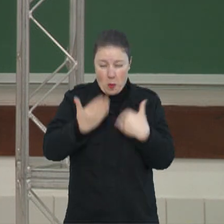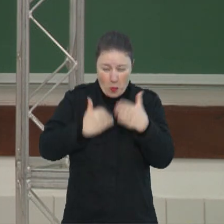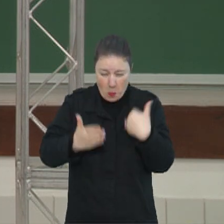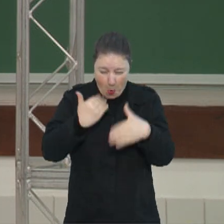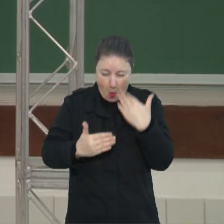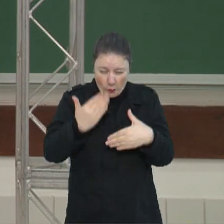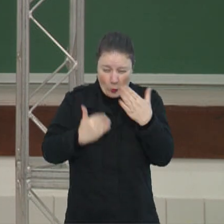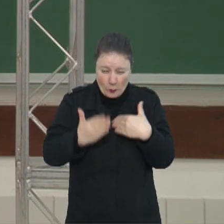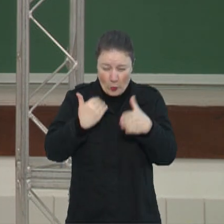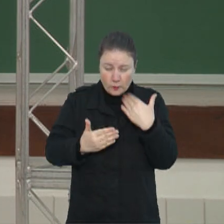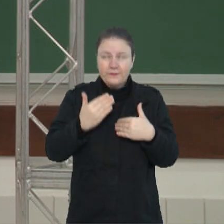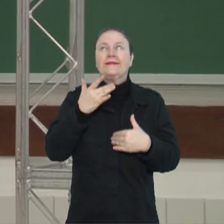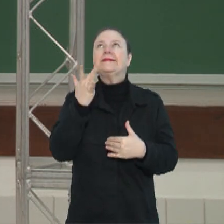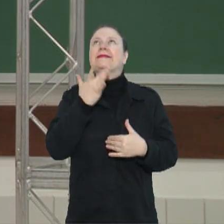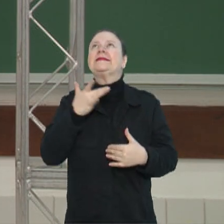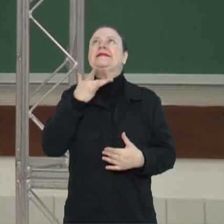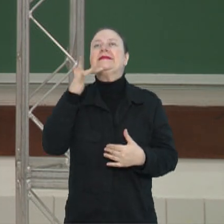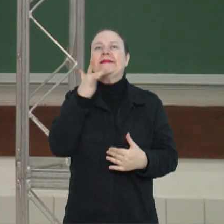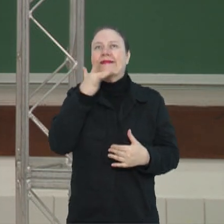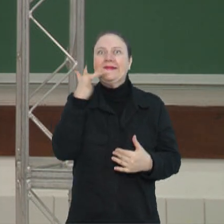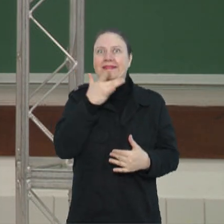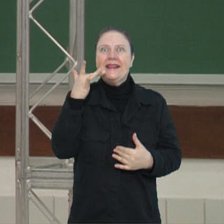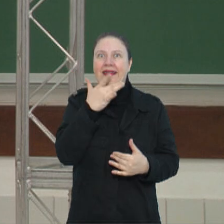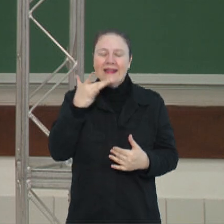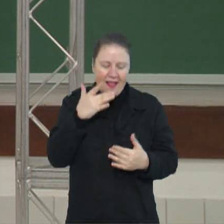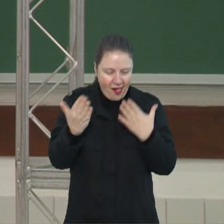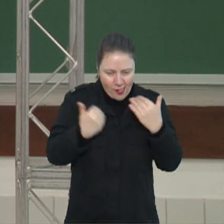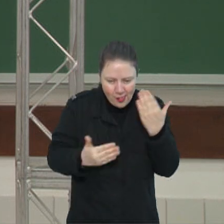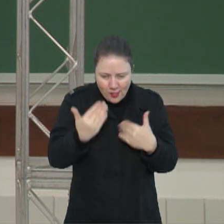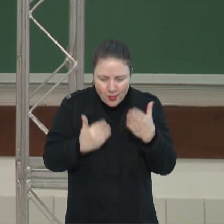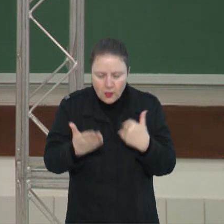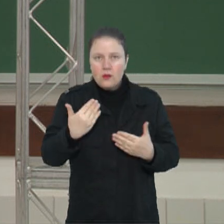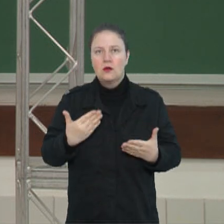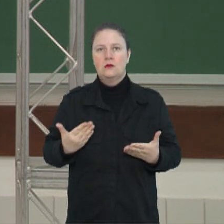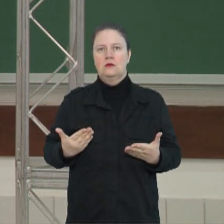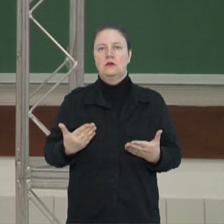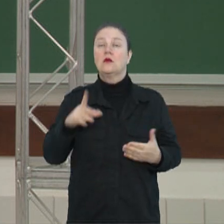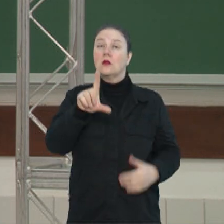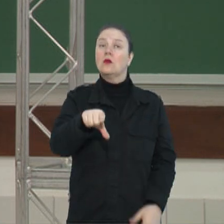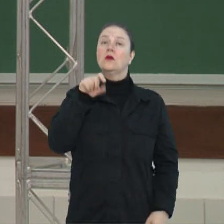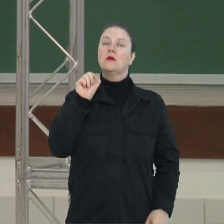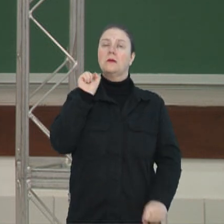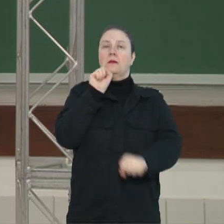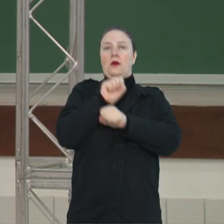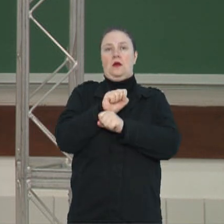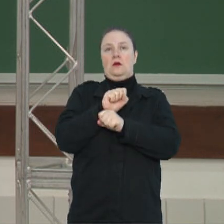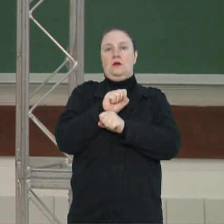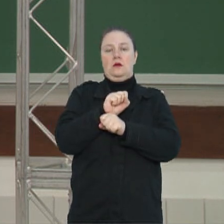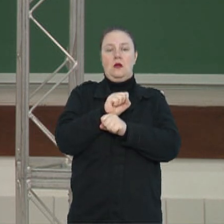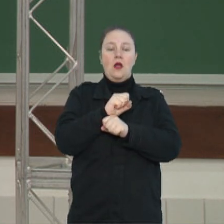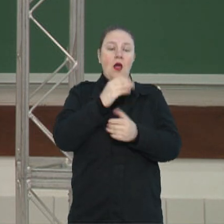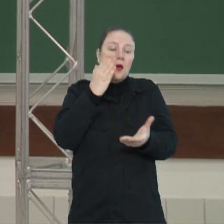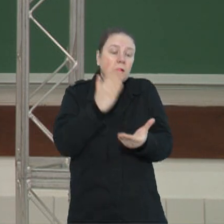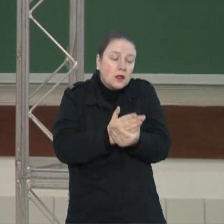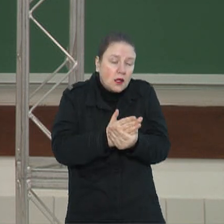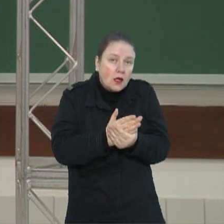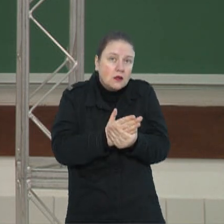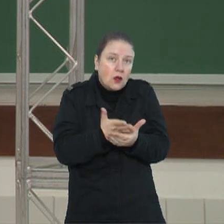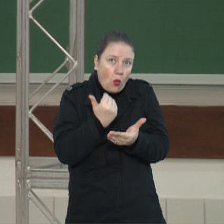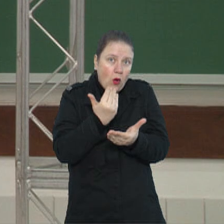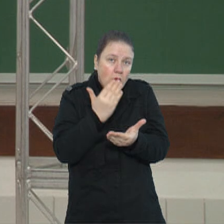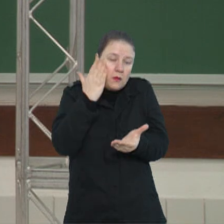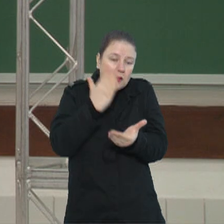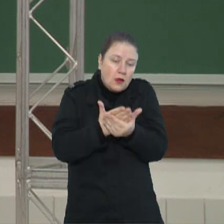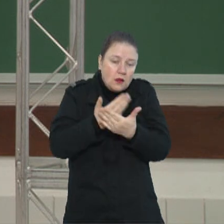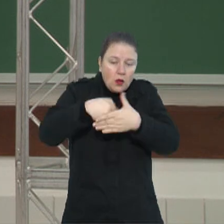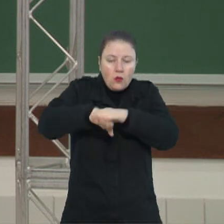não, se alimenta disso que tá bom, que tá bom, que tá bom. O que você escolhe? Você escolhe parar de comer a barra na metade e guardar ela. Isso